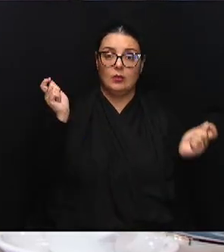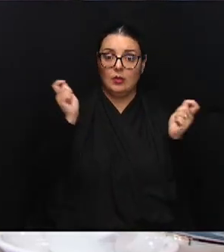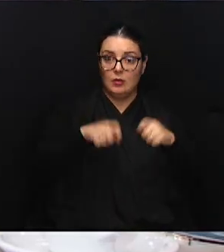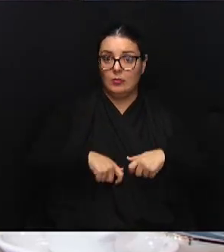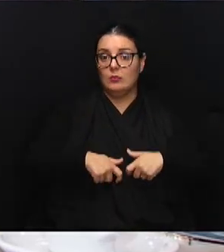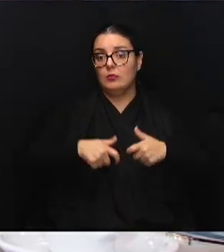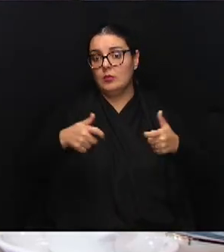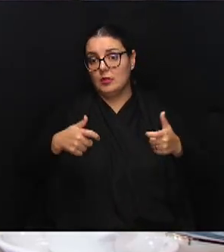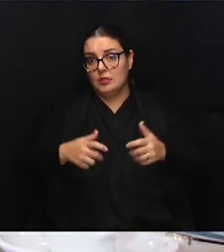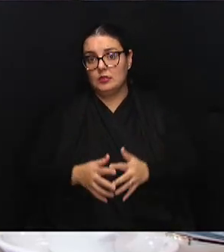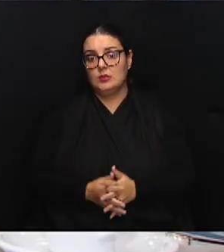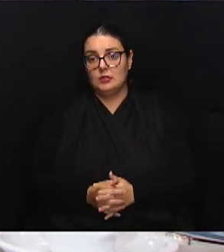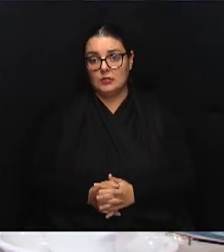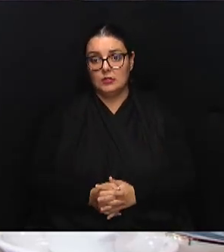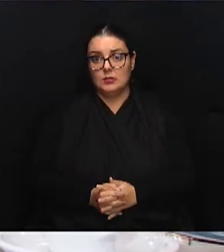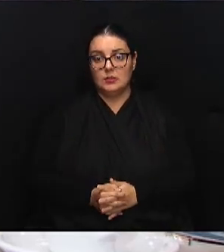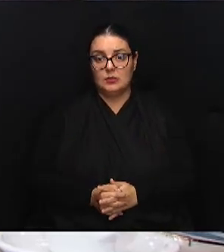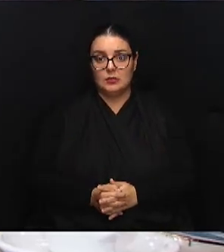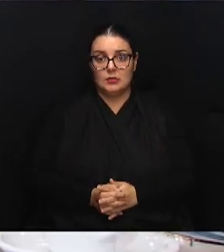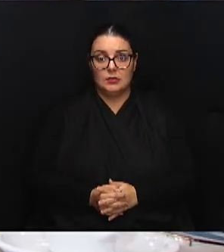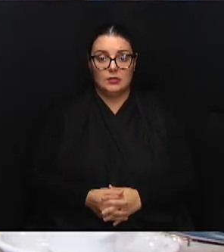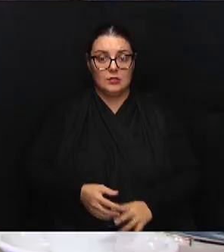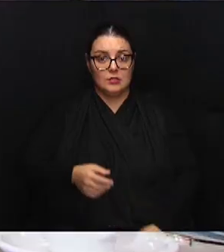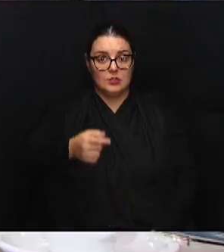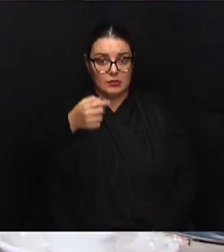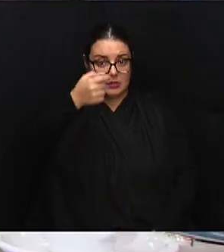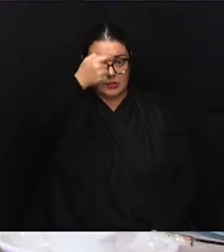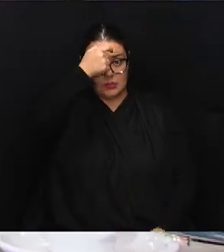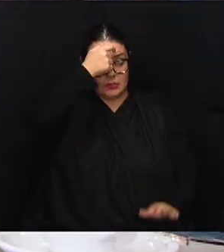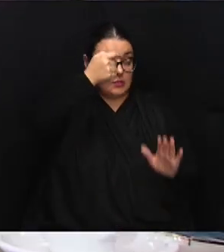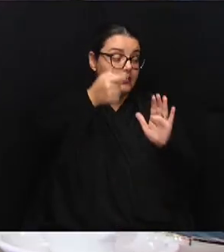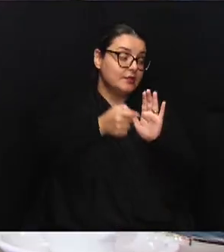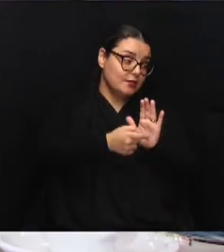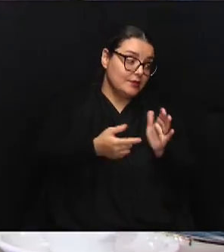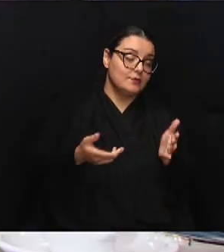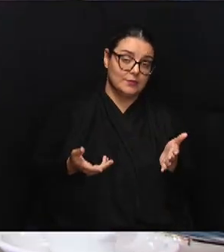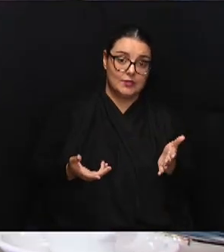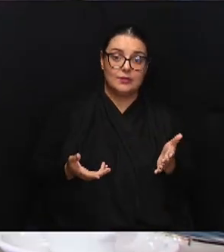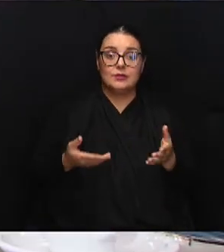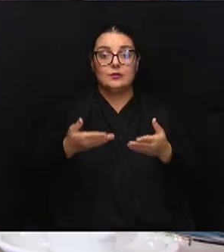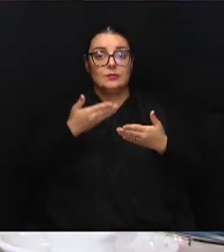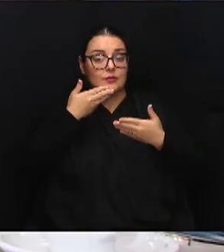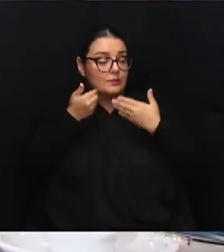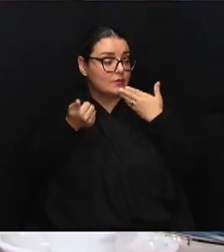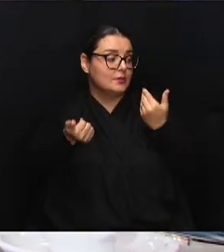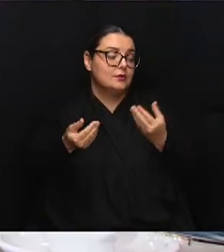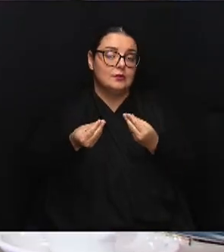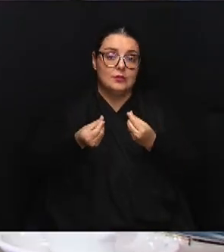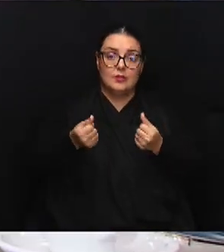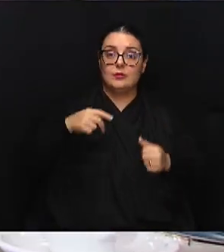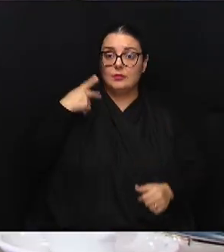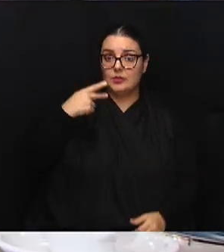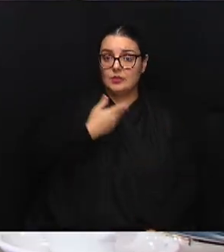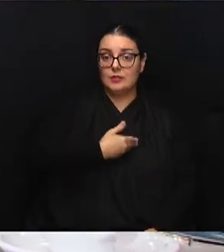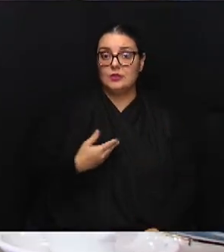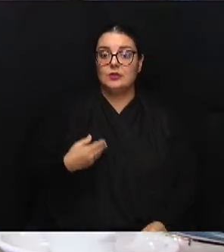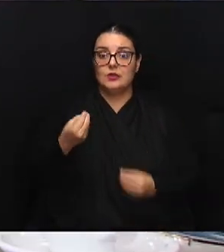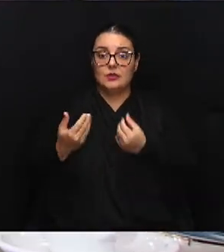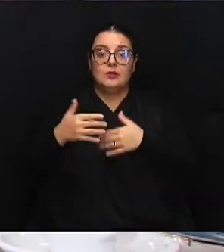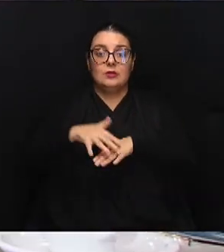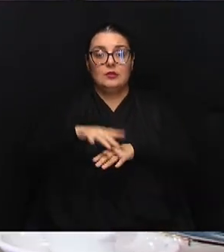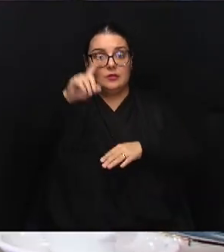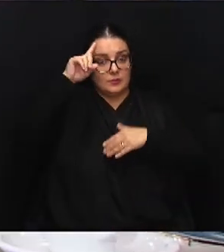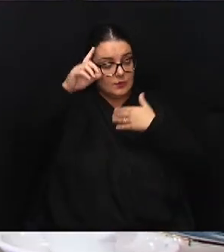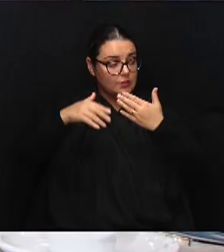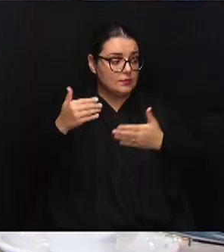potencialidade da inteligência artificial para aprimorar políticas públicas e como você incorporar isso aí no dia a